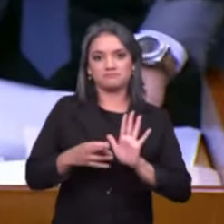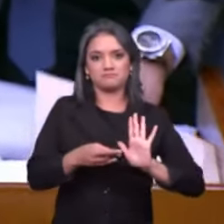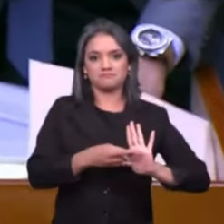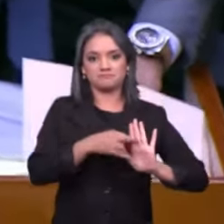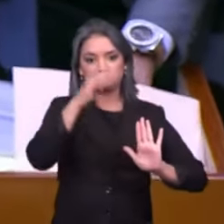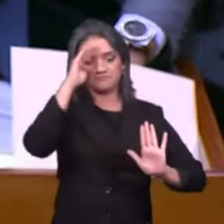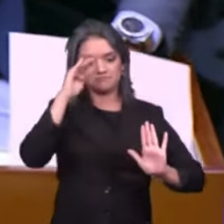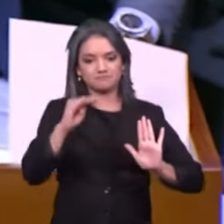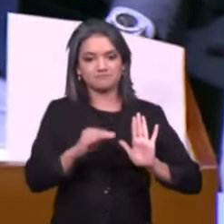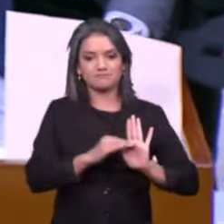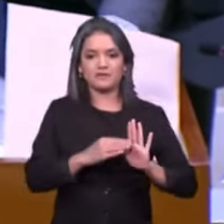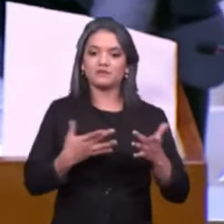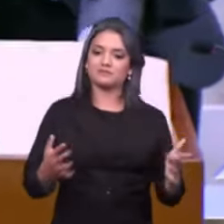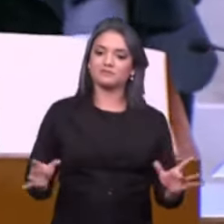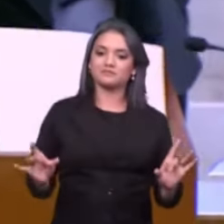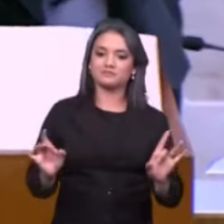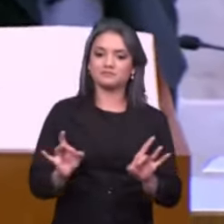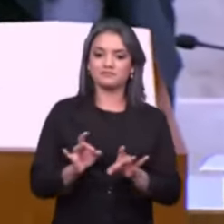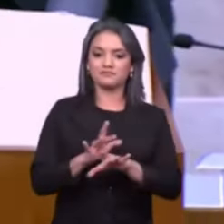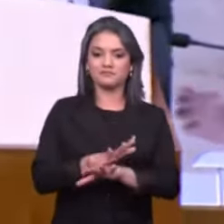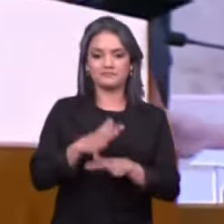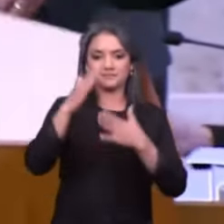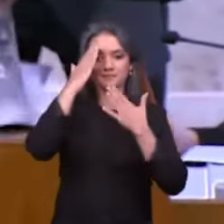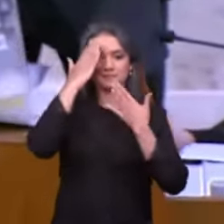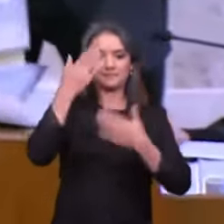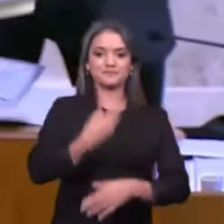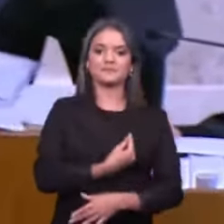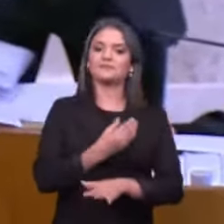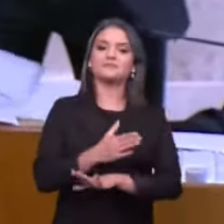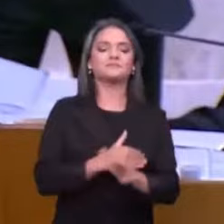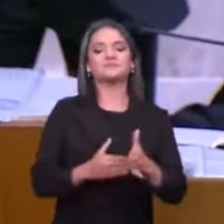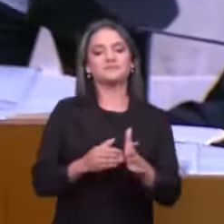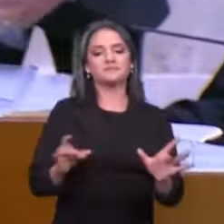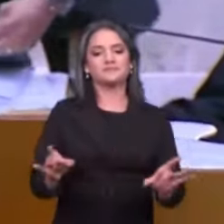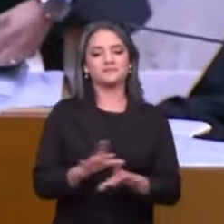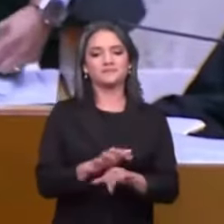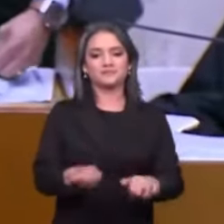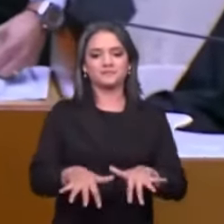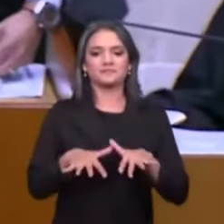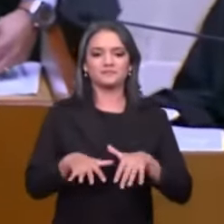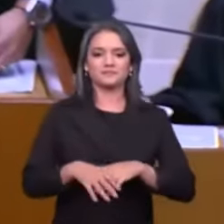mais havendo, agradecendo a presença de todos, declaro encerrada a sessão.